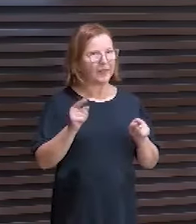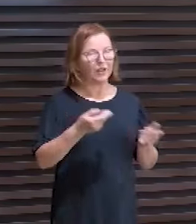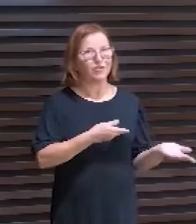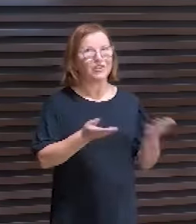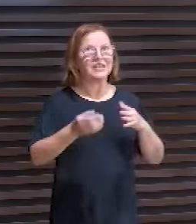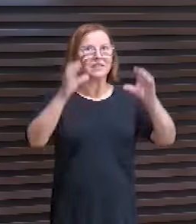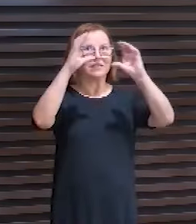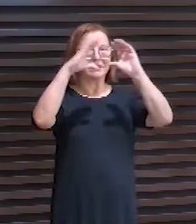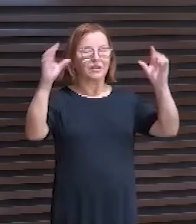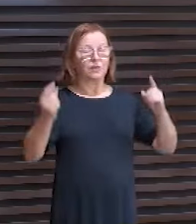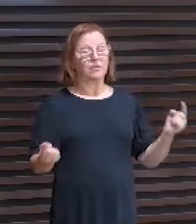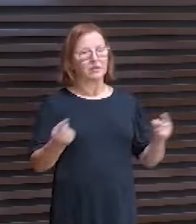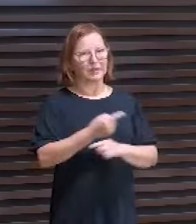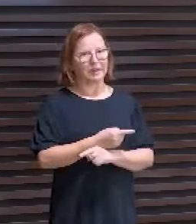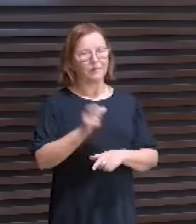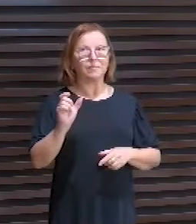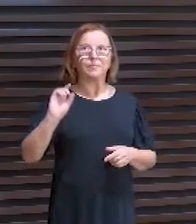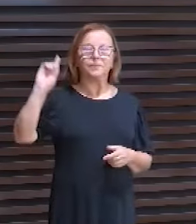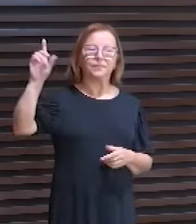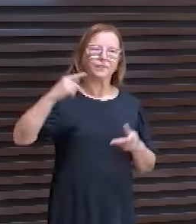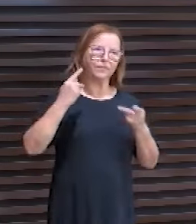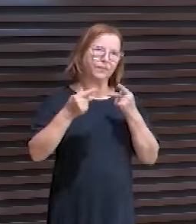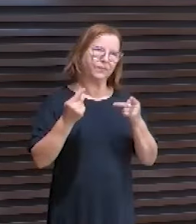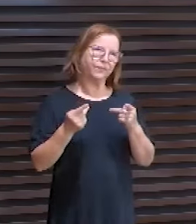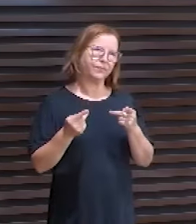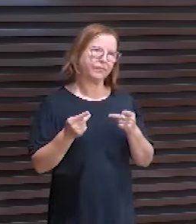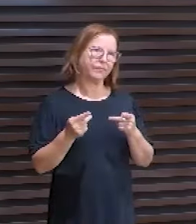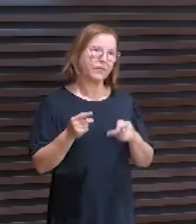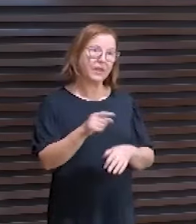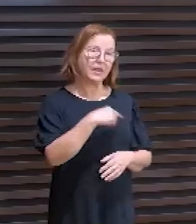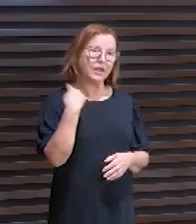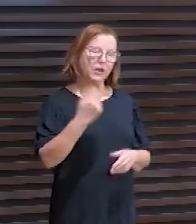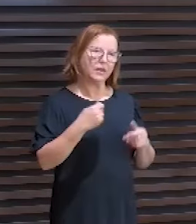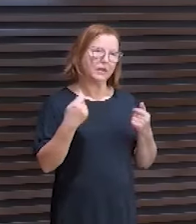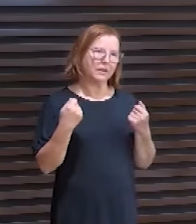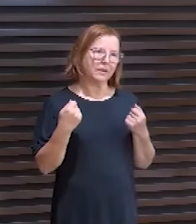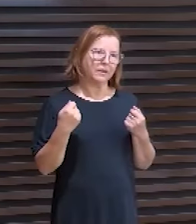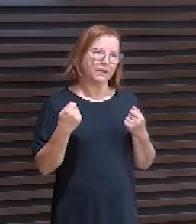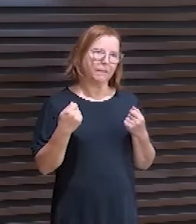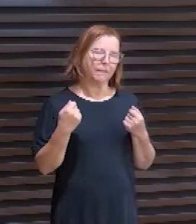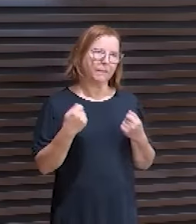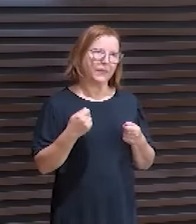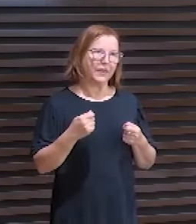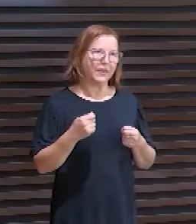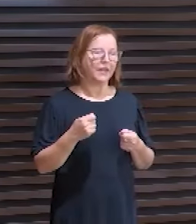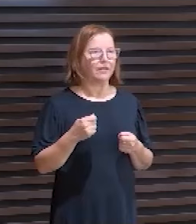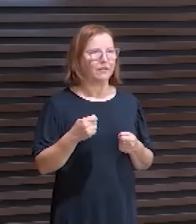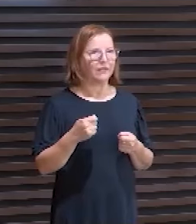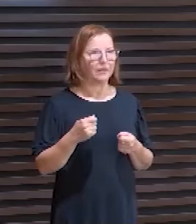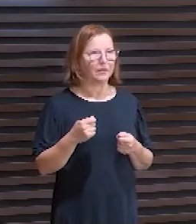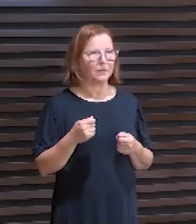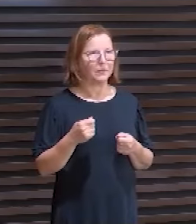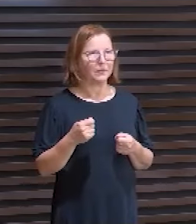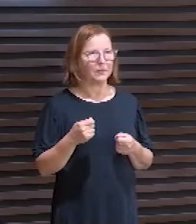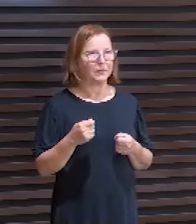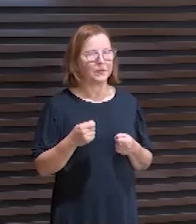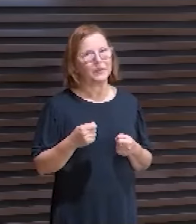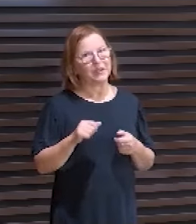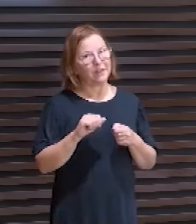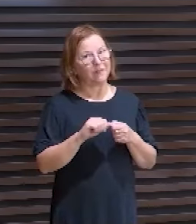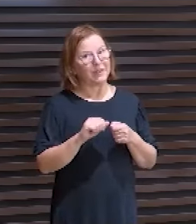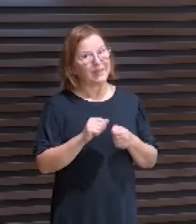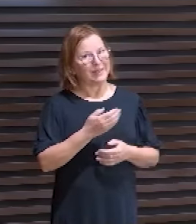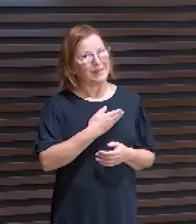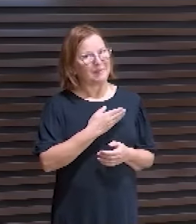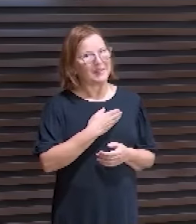contrário a palavra de Deus nos diz assim que nós devemos fazer amigos com dinheiro de origem iníqua fazer